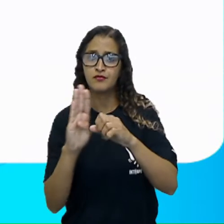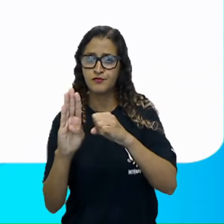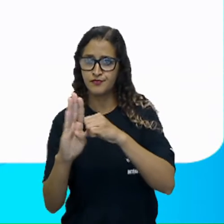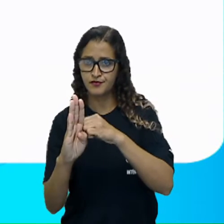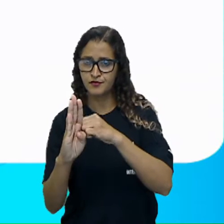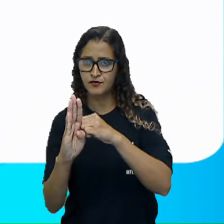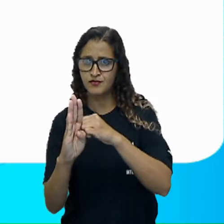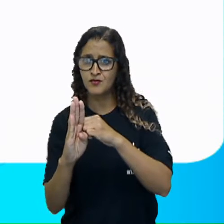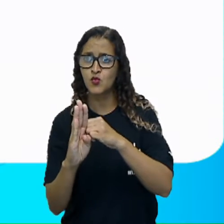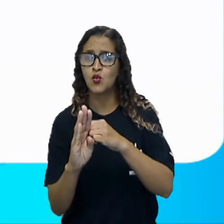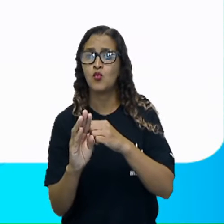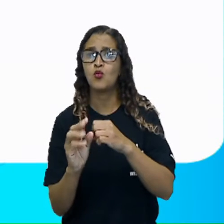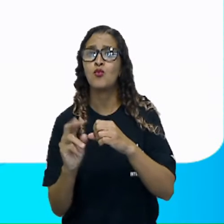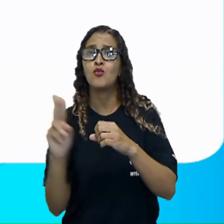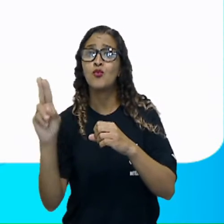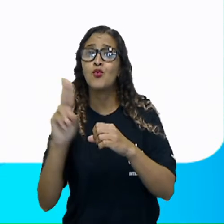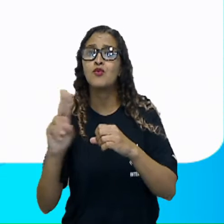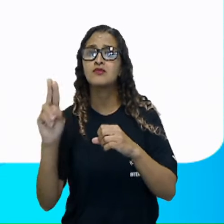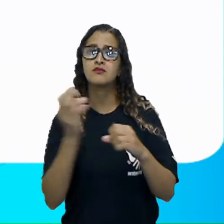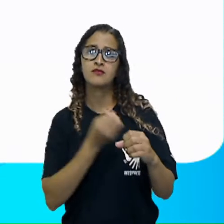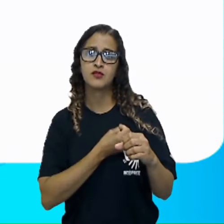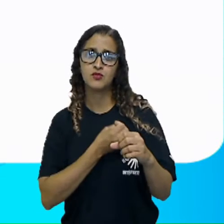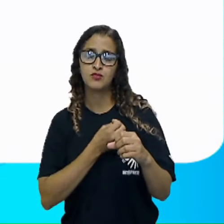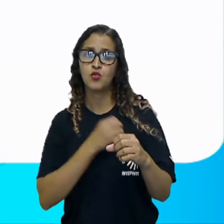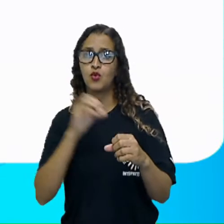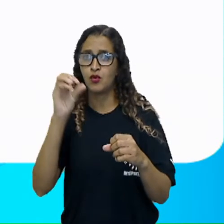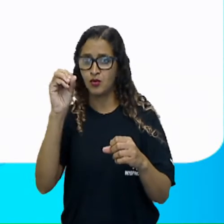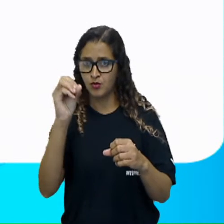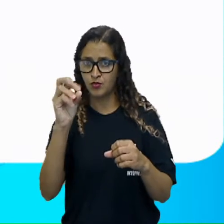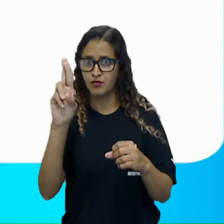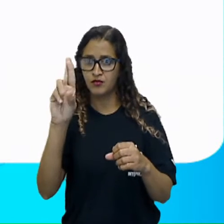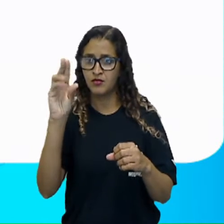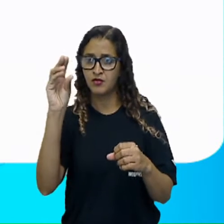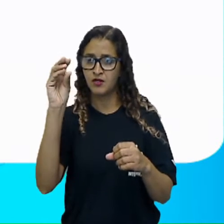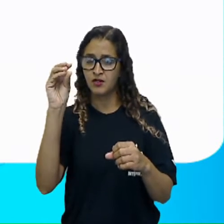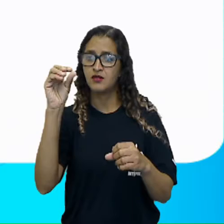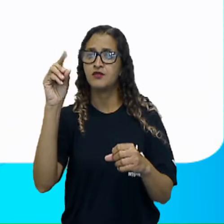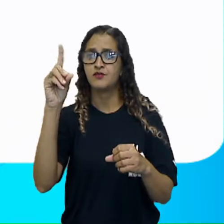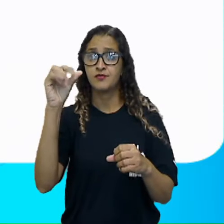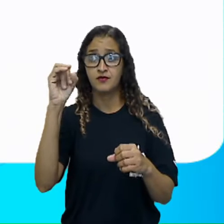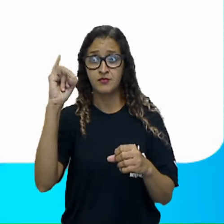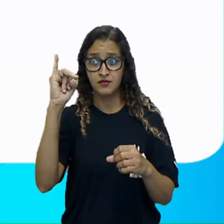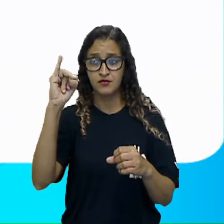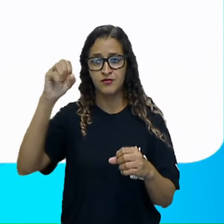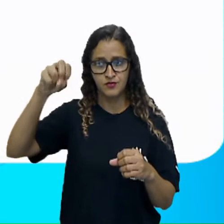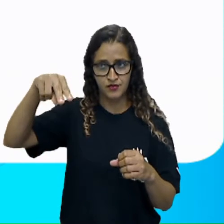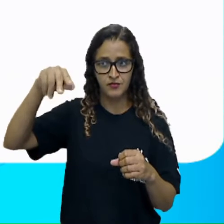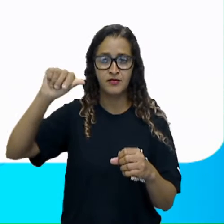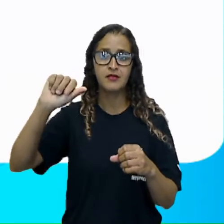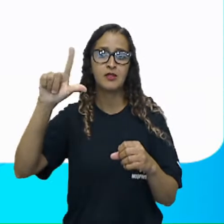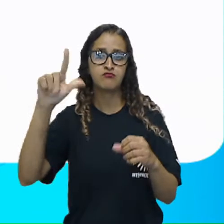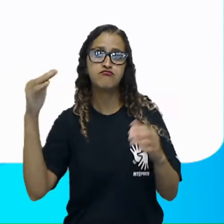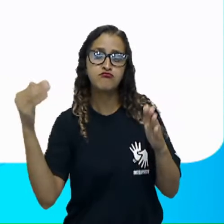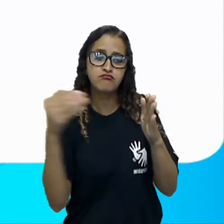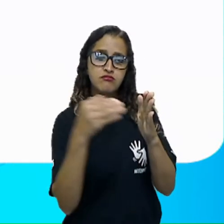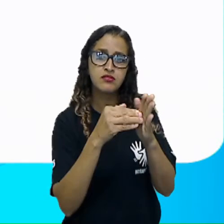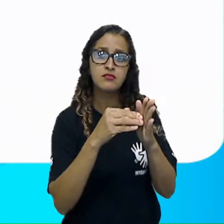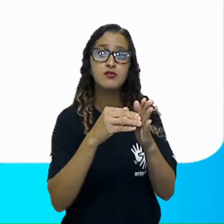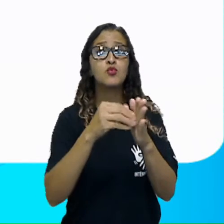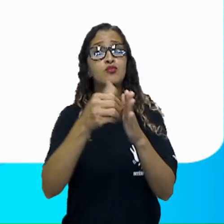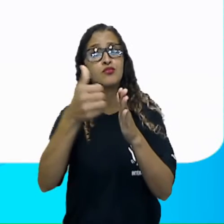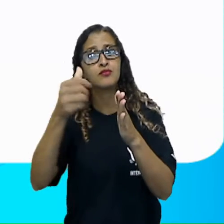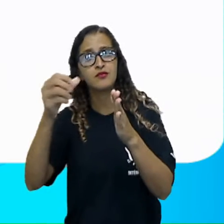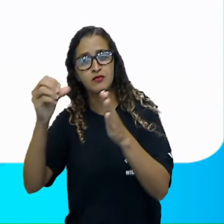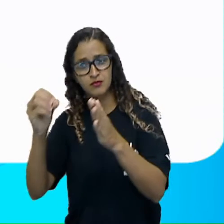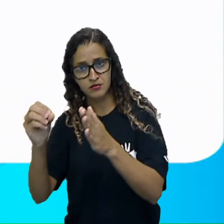do substantivo, emprega-se o numeral ordinal até o 10º e,